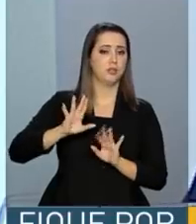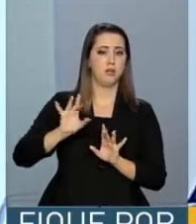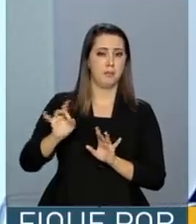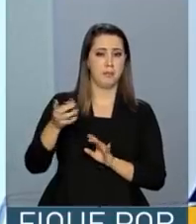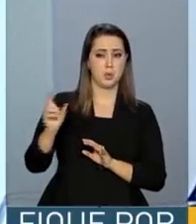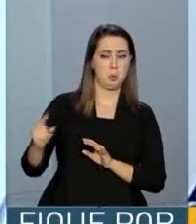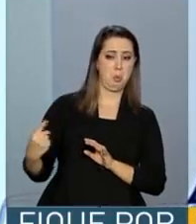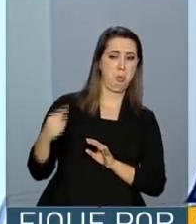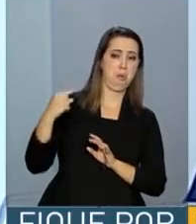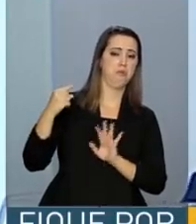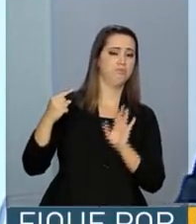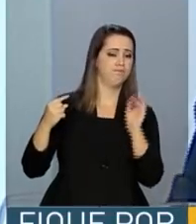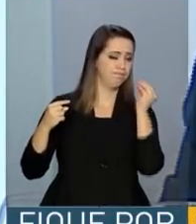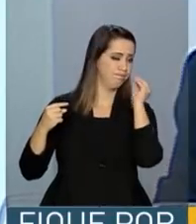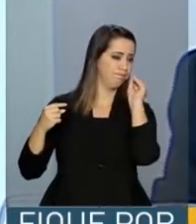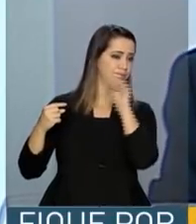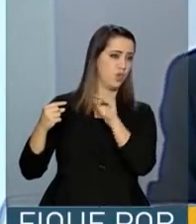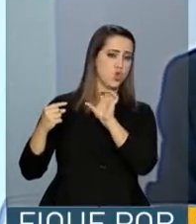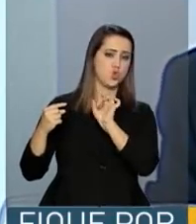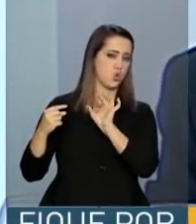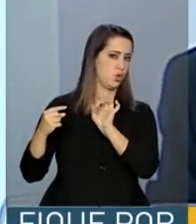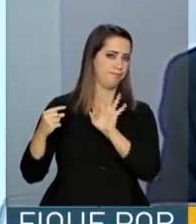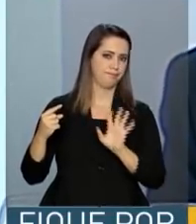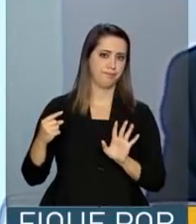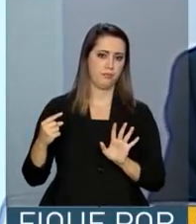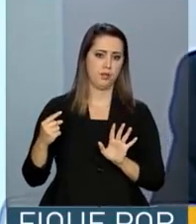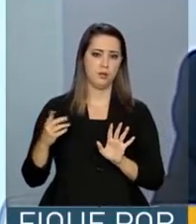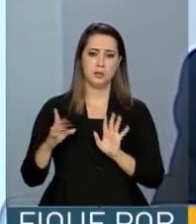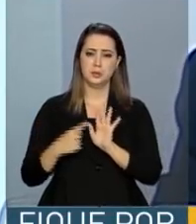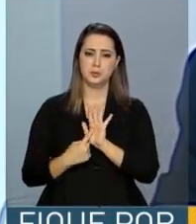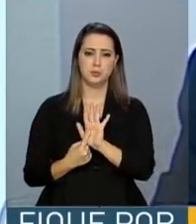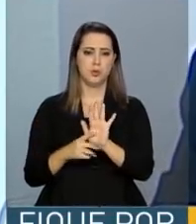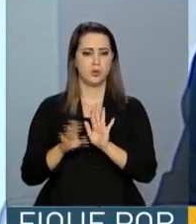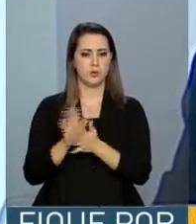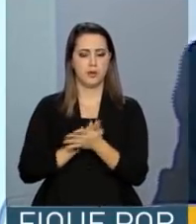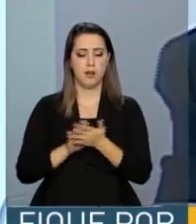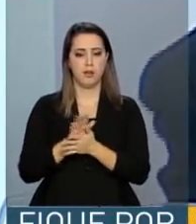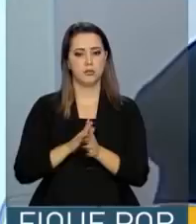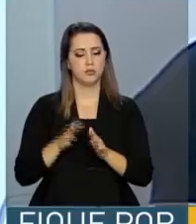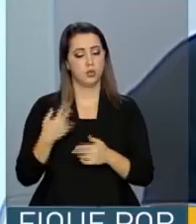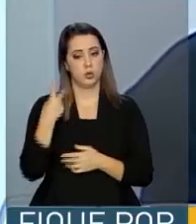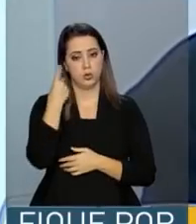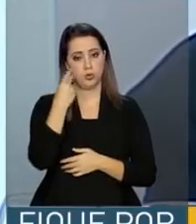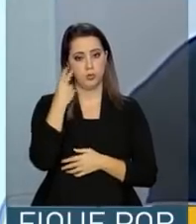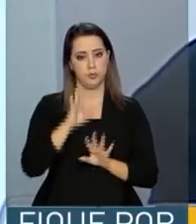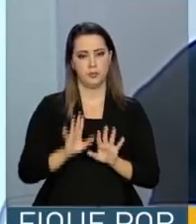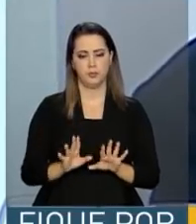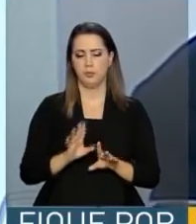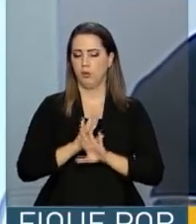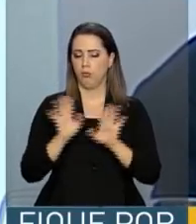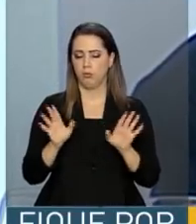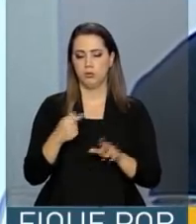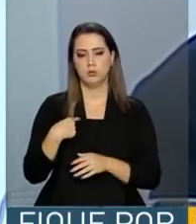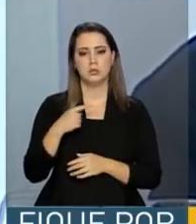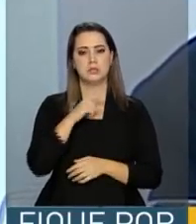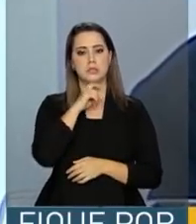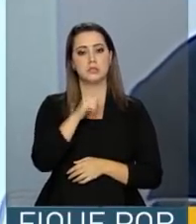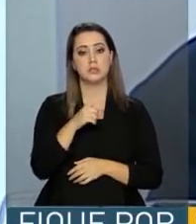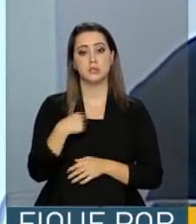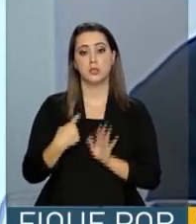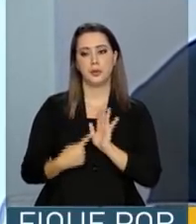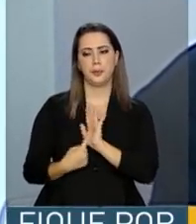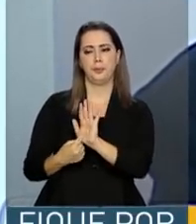nada mais do que isso mas nem esse desprezo eu deixo revelar né nós achamos que o governo deixa ela ninguém a